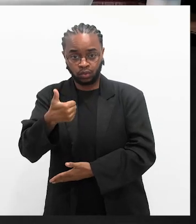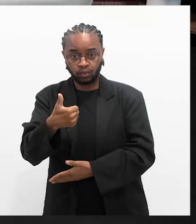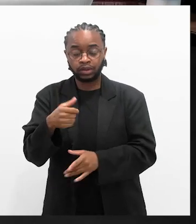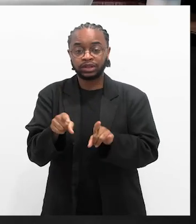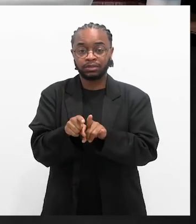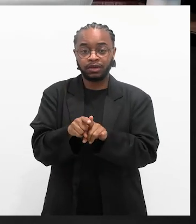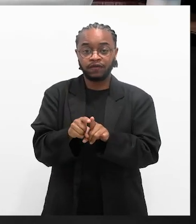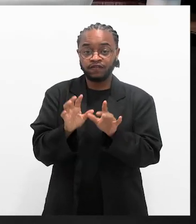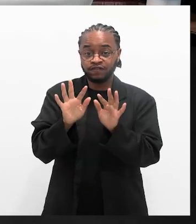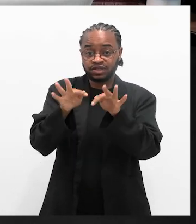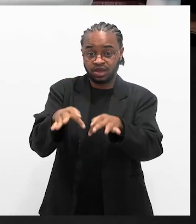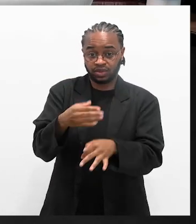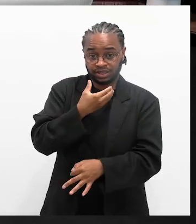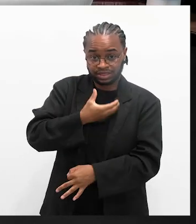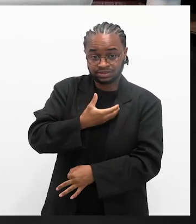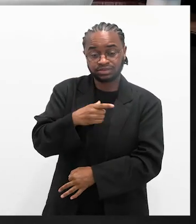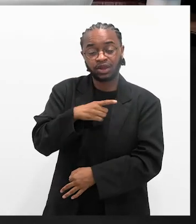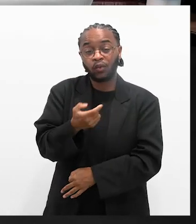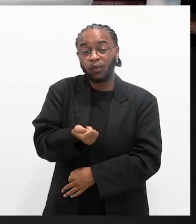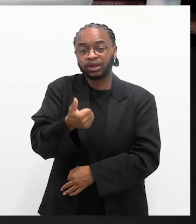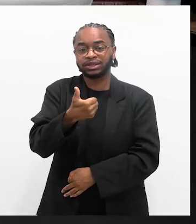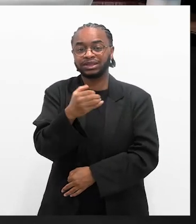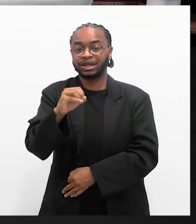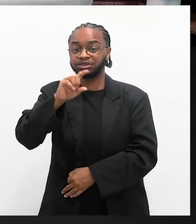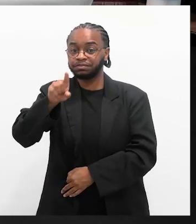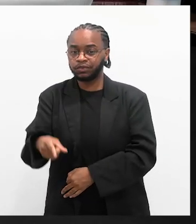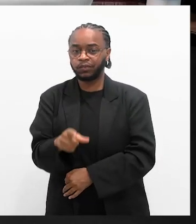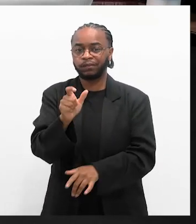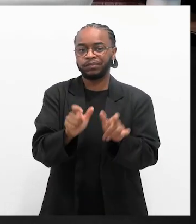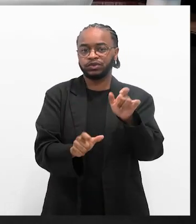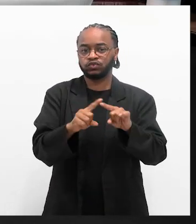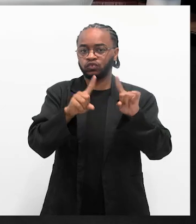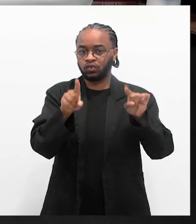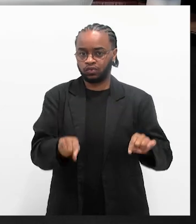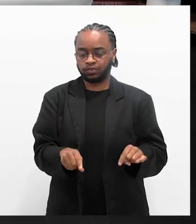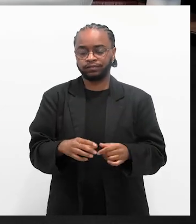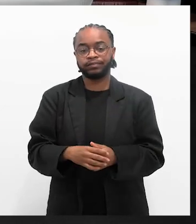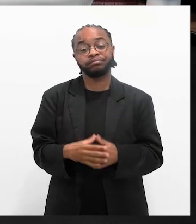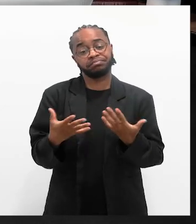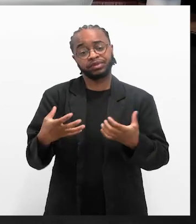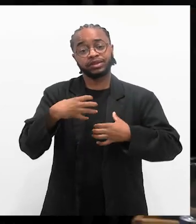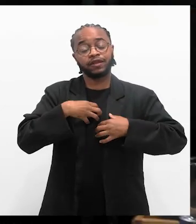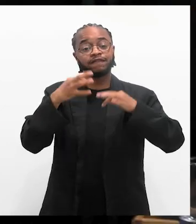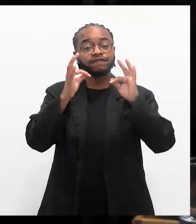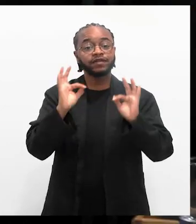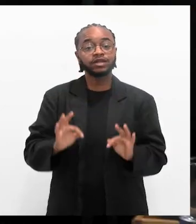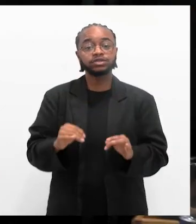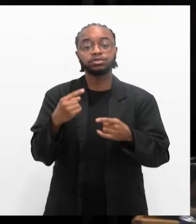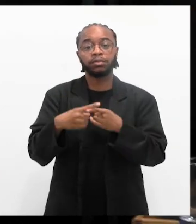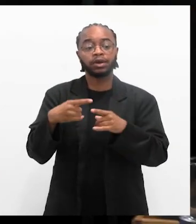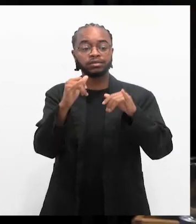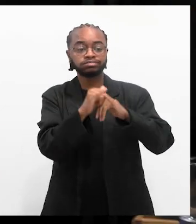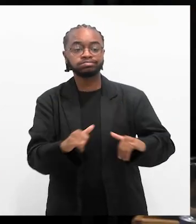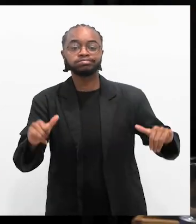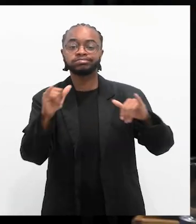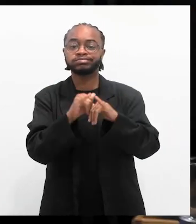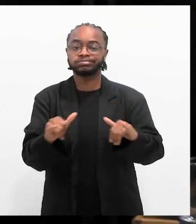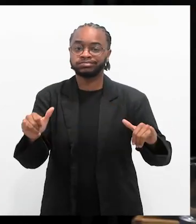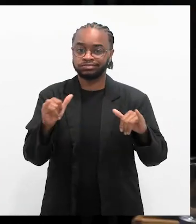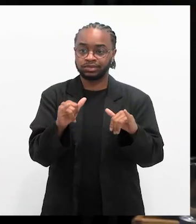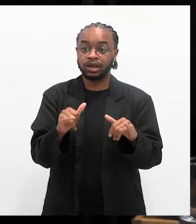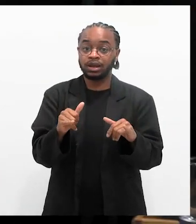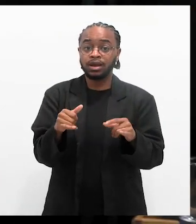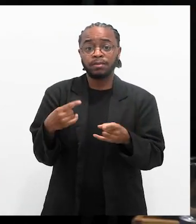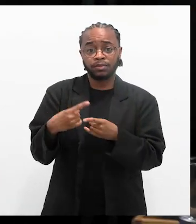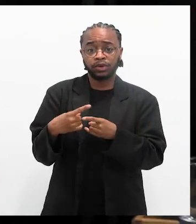7.241 e vai fechar o ano com quase 10.000 trabalhadores. Então, isso é uma grande satisfação, né, da gente poder